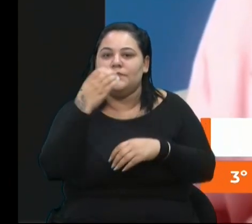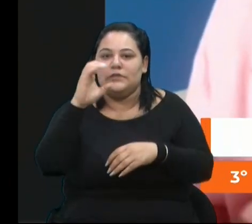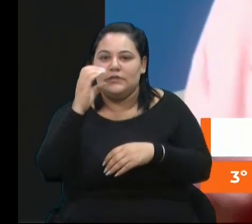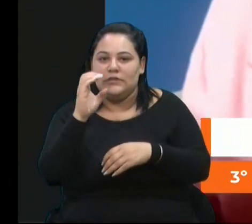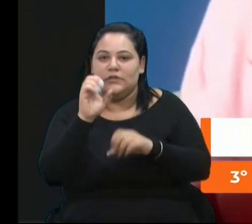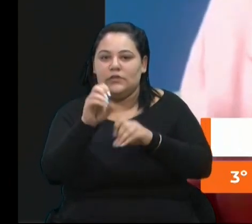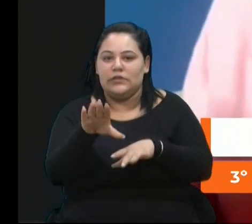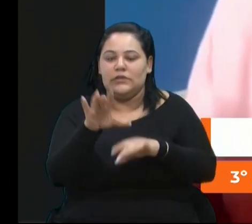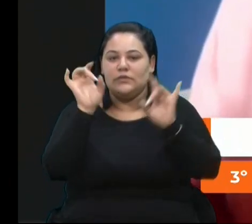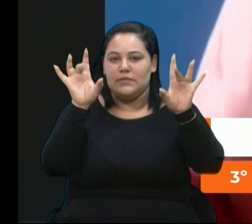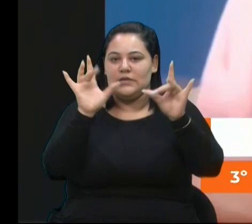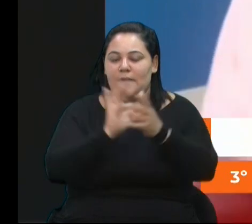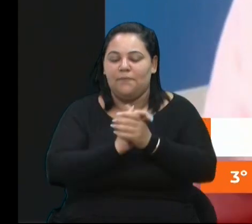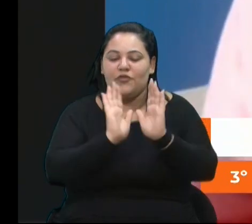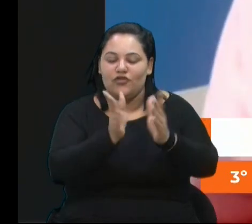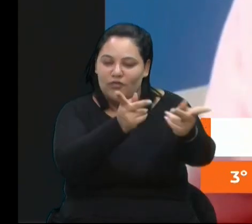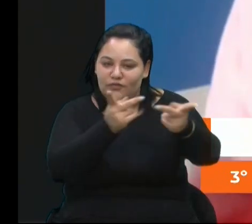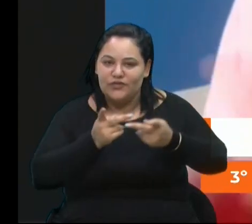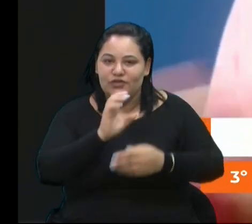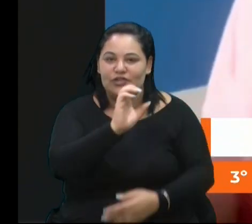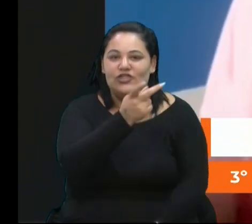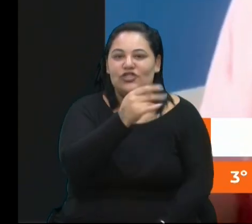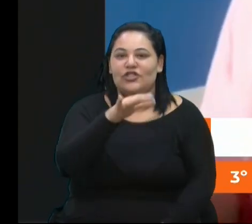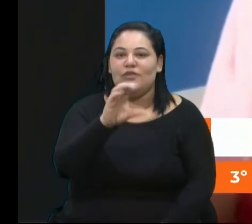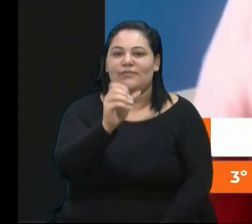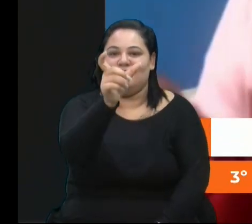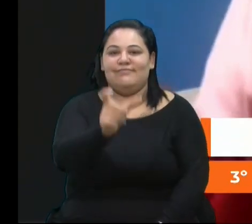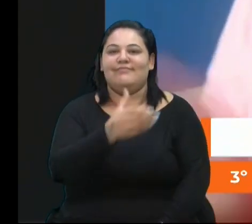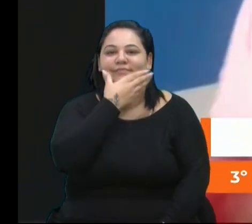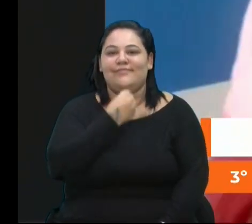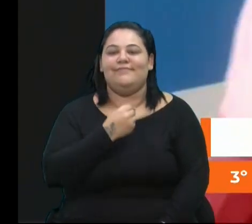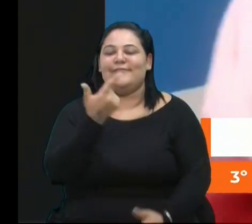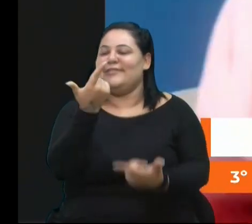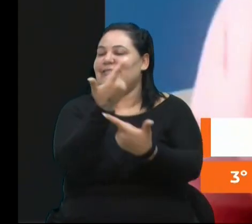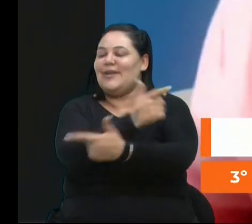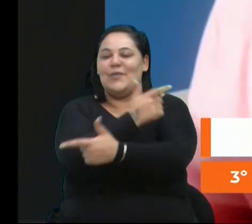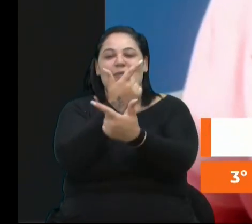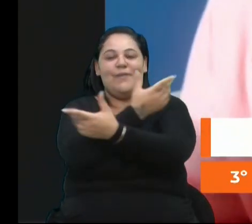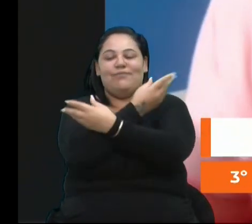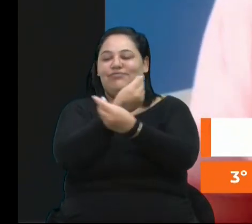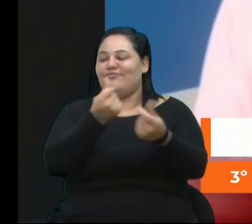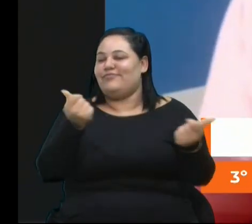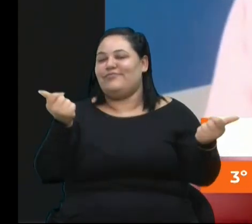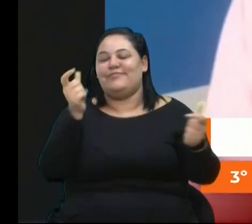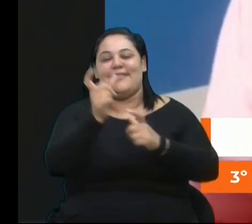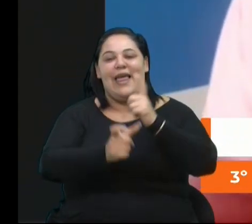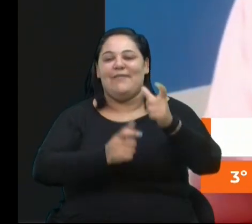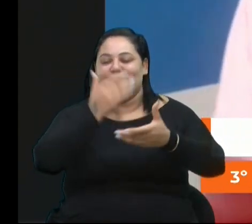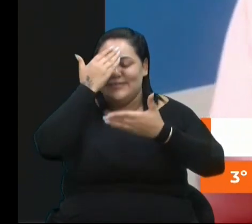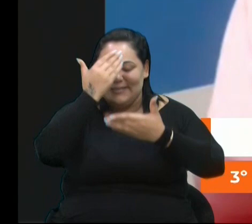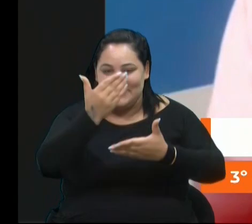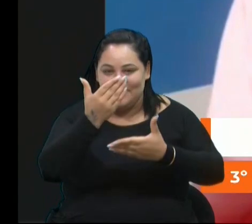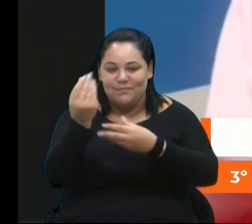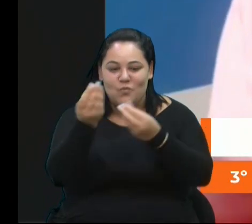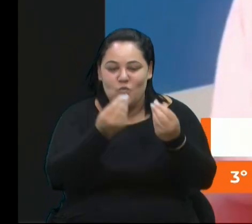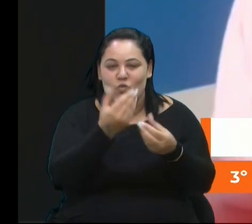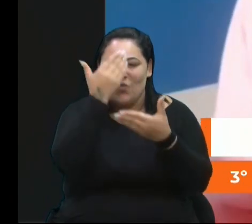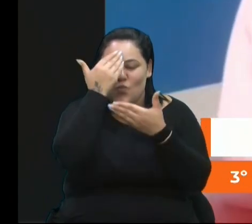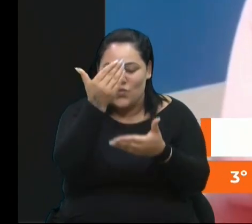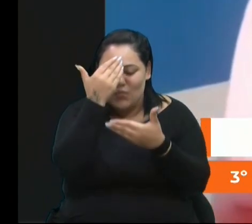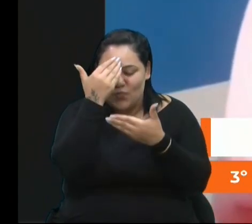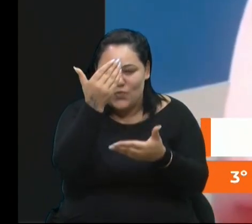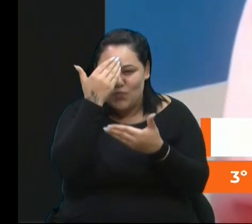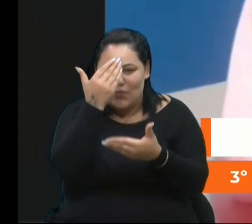feito o convite. Chico, não tenho palavras para te agradecer. Muito, muito,